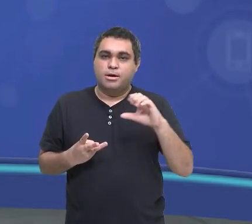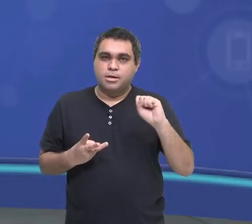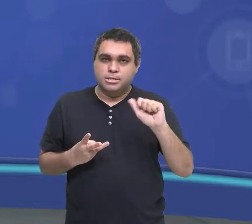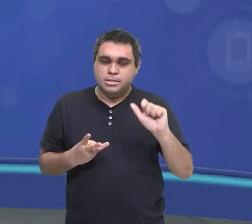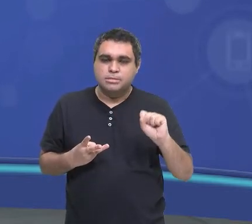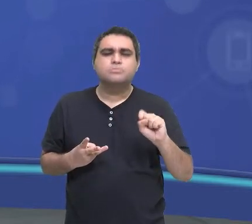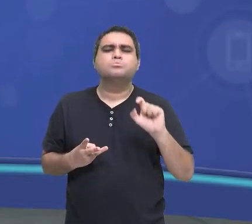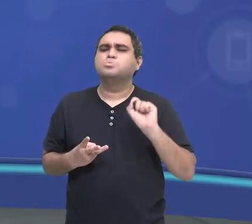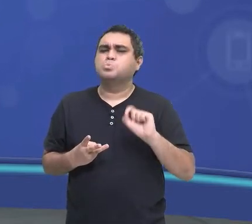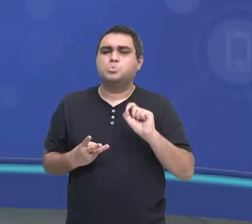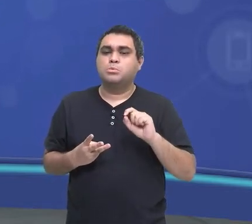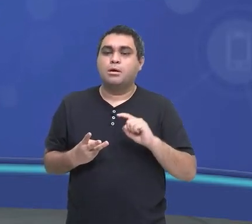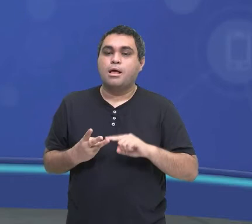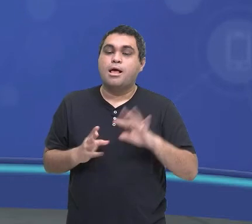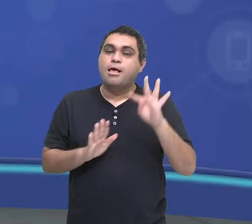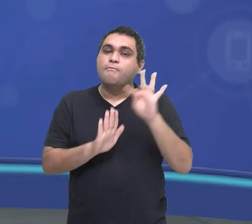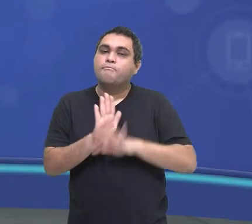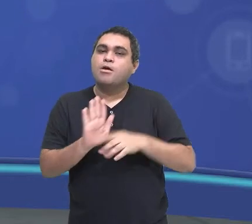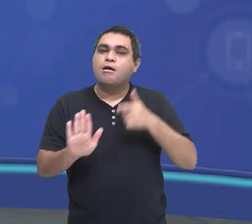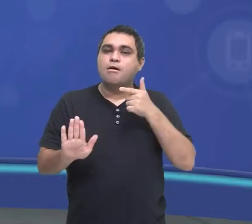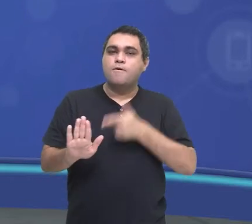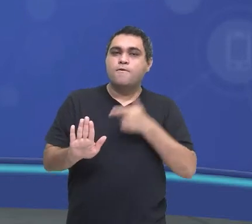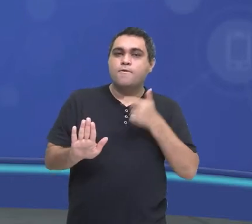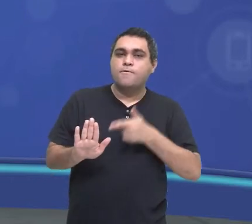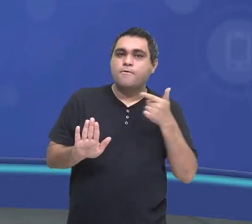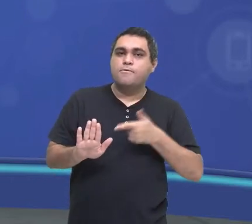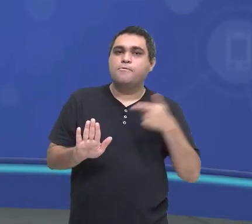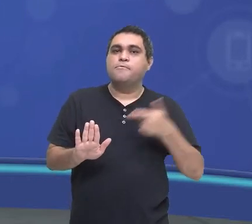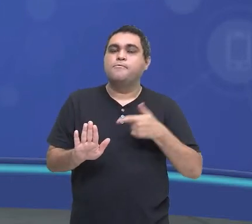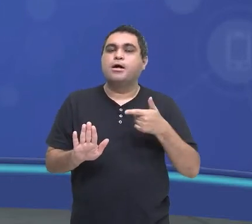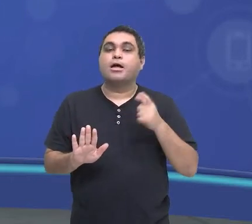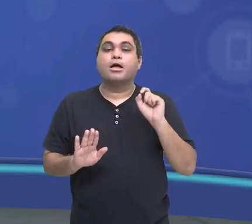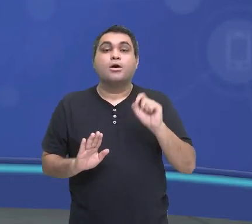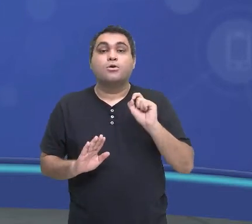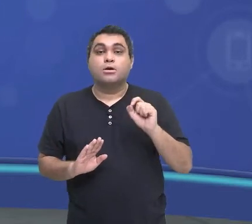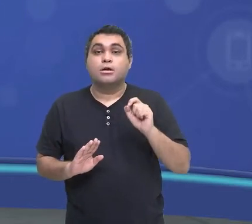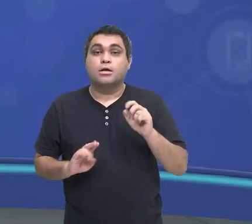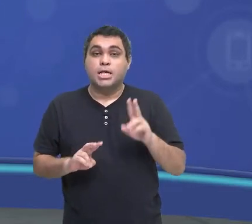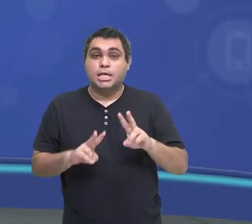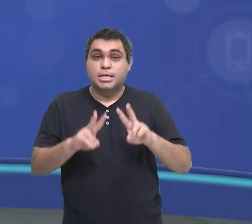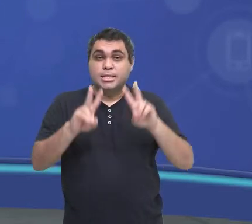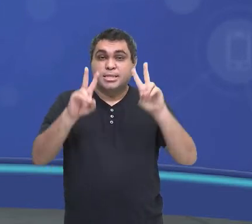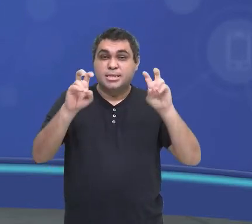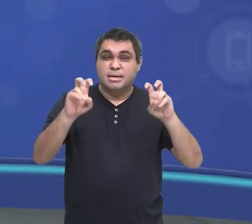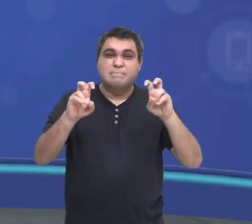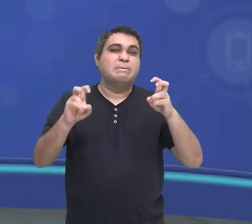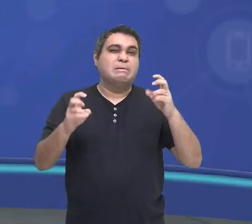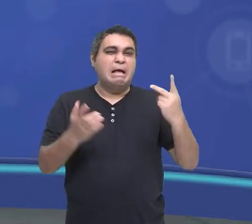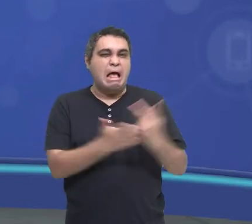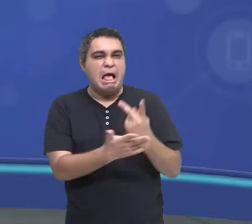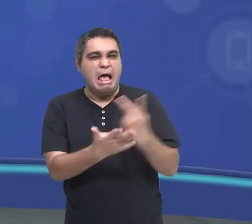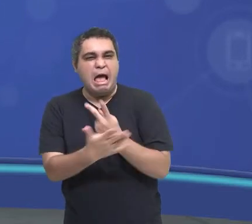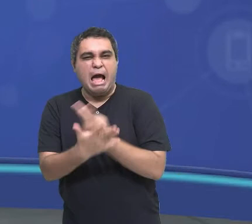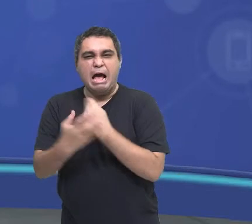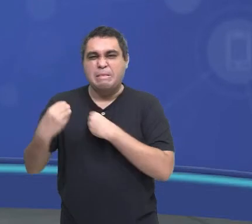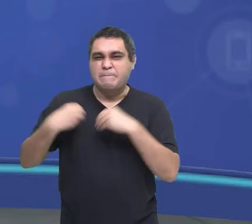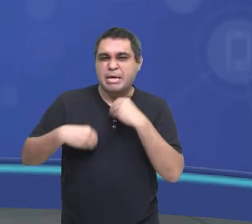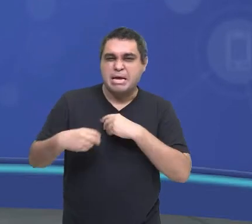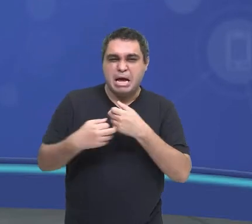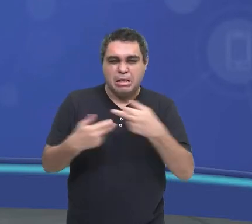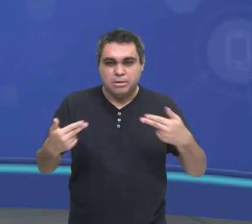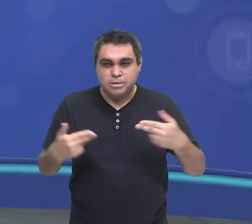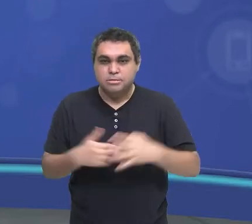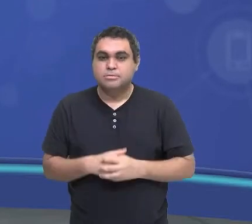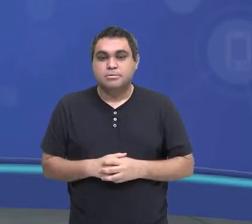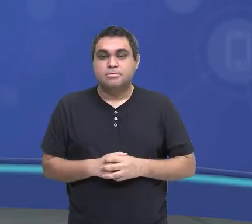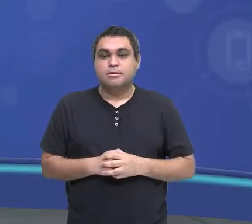O que são farsas? Textos irônicos de temática profana, área externa. Muito bem, a farsa de Inês Pereira e o